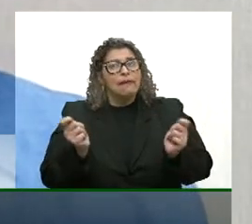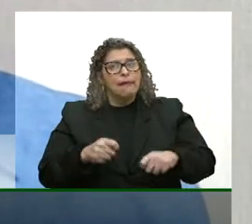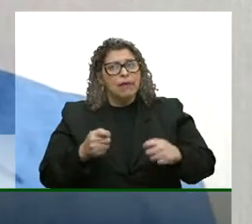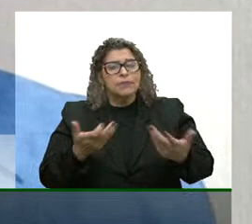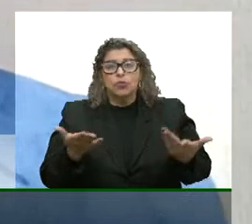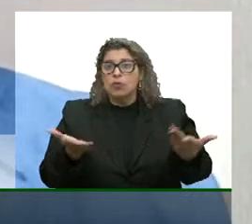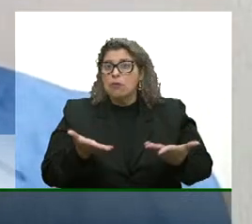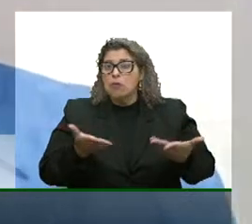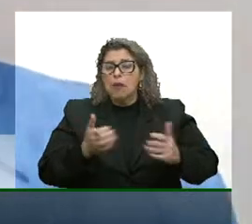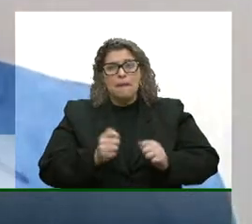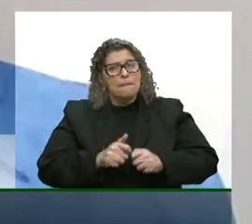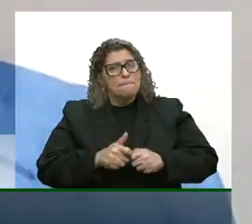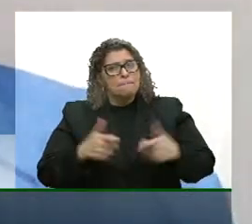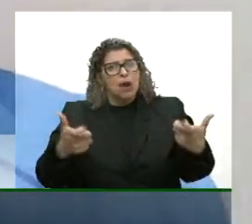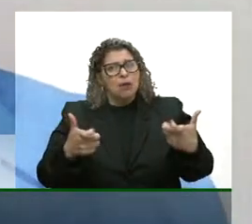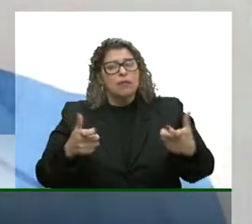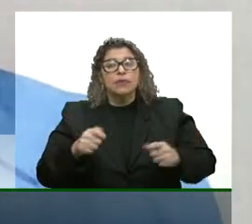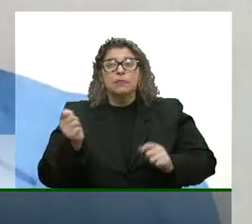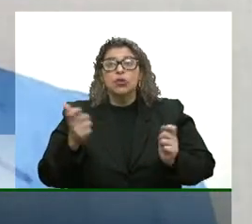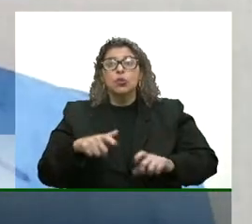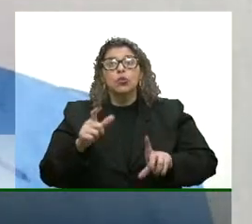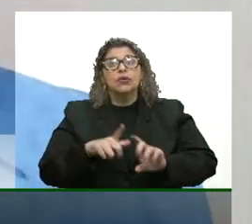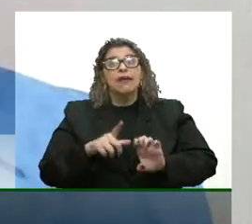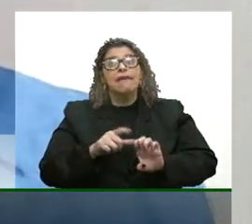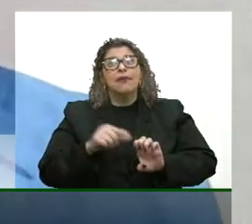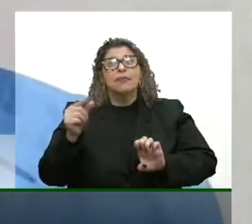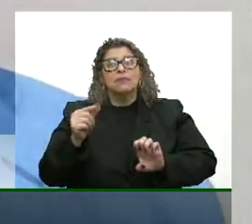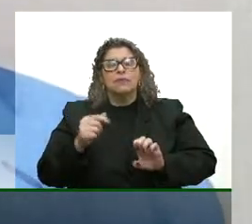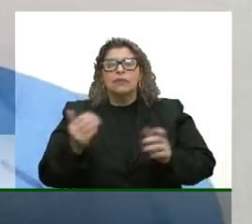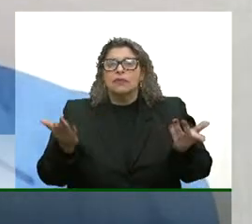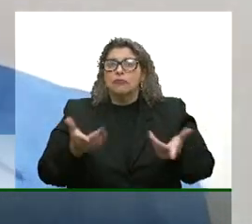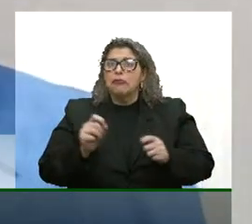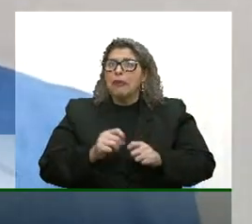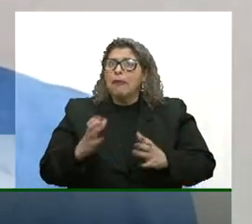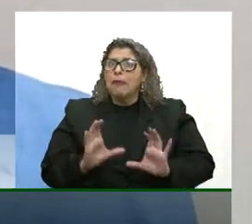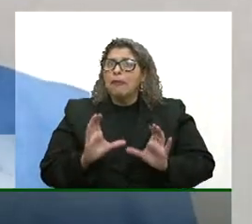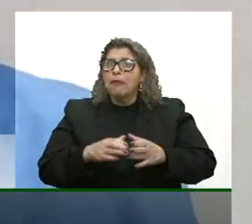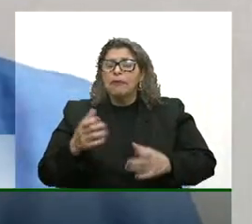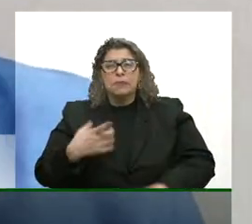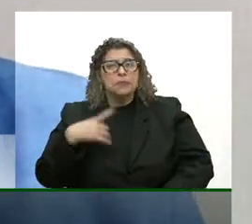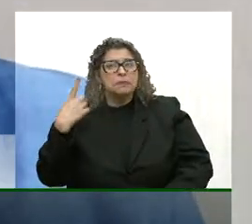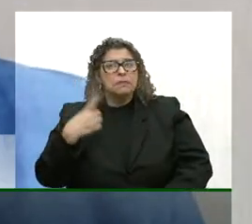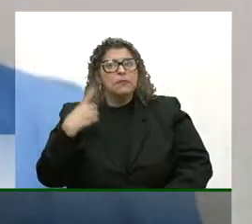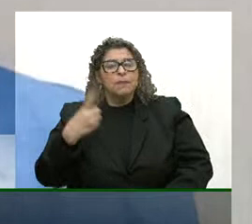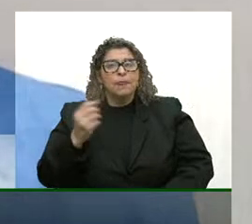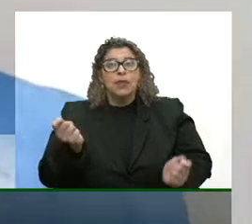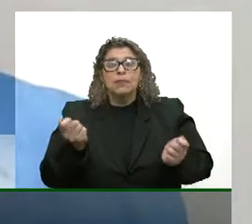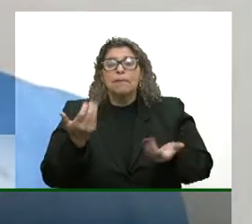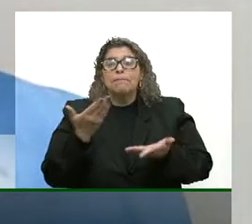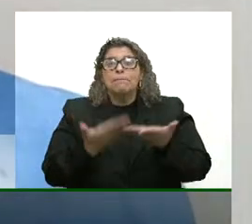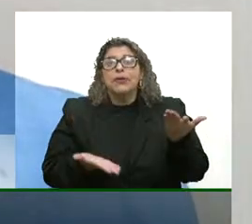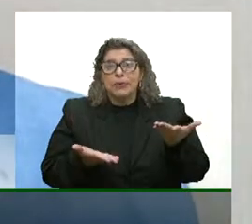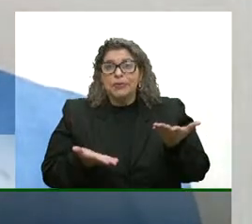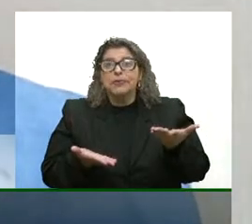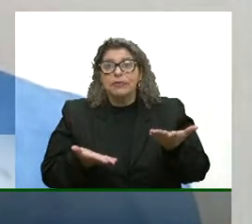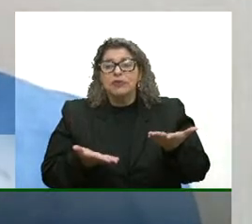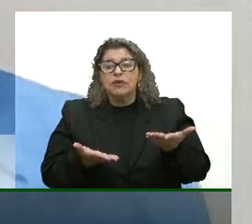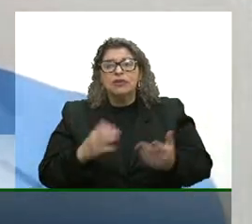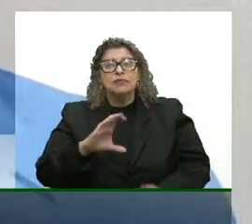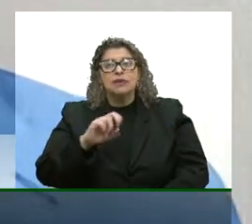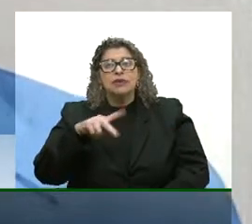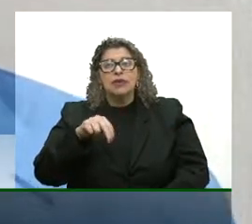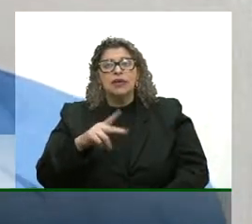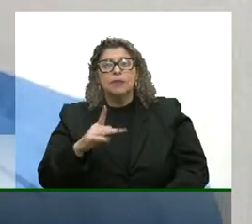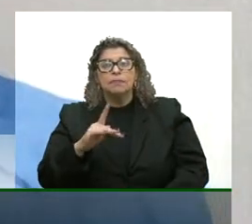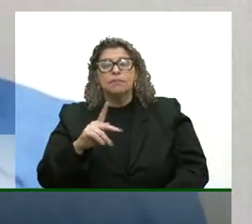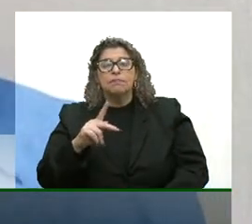muito mais amplo para que se possa empreender. E isso faz, colegas, com que a gente perca, digamos, CNPJs no